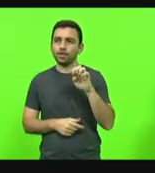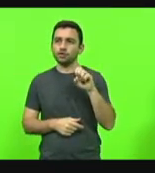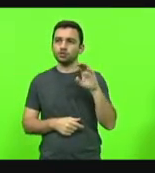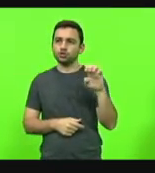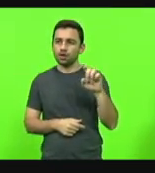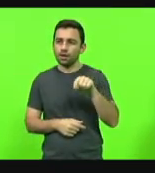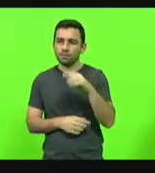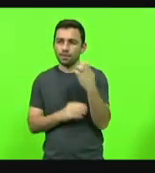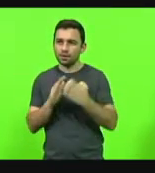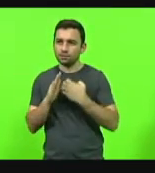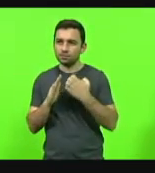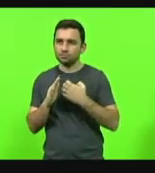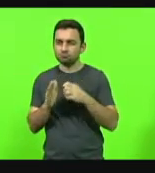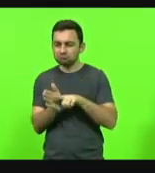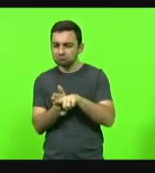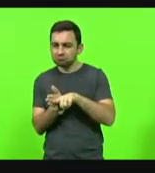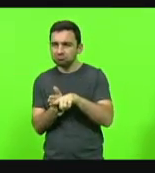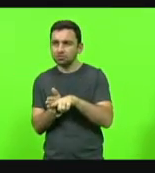isso, todos esses